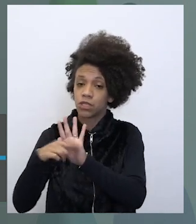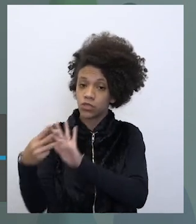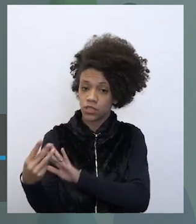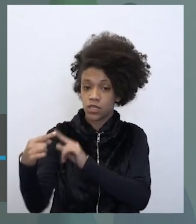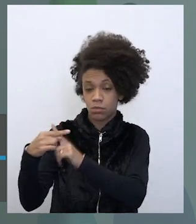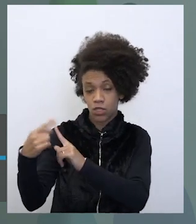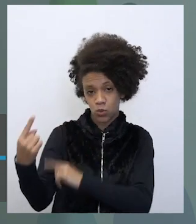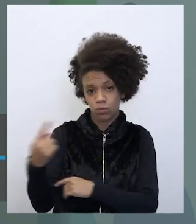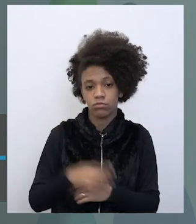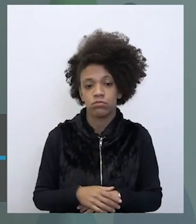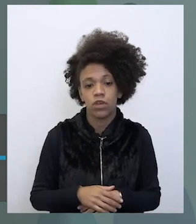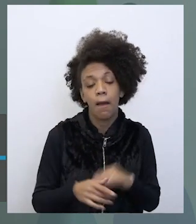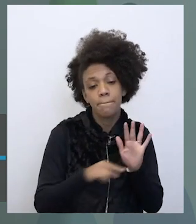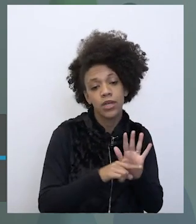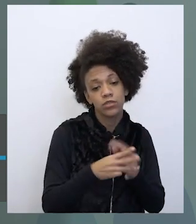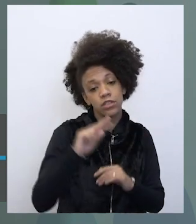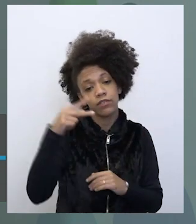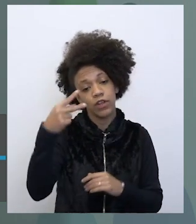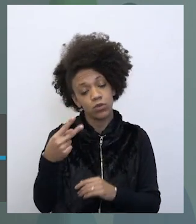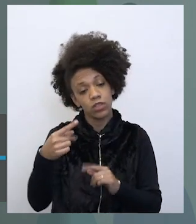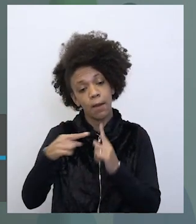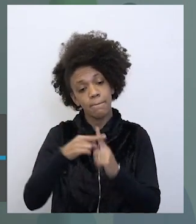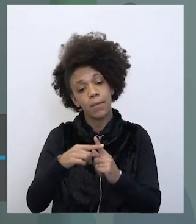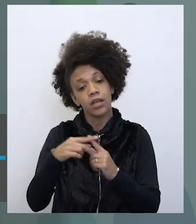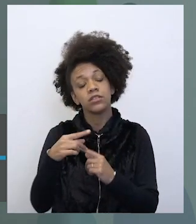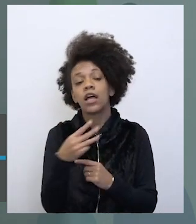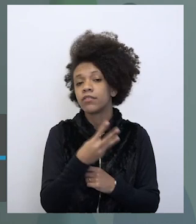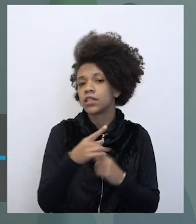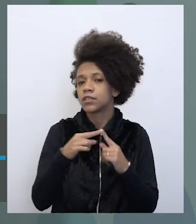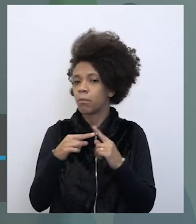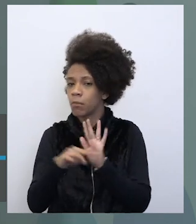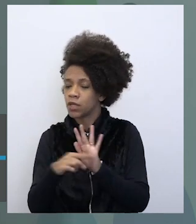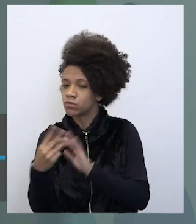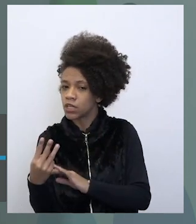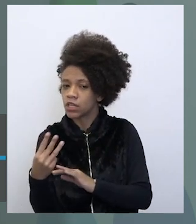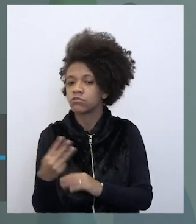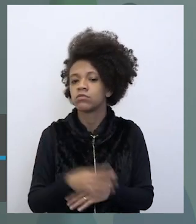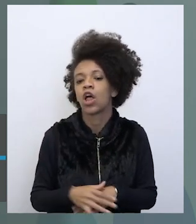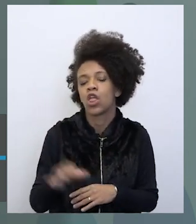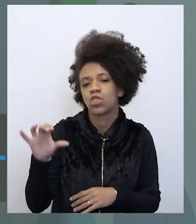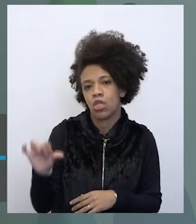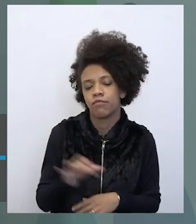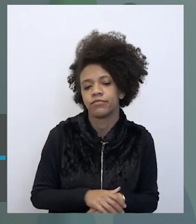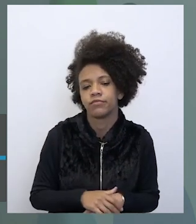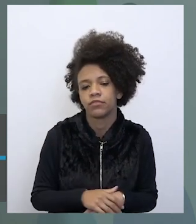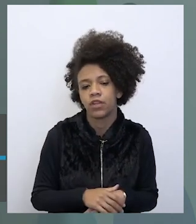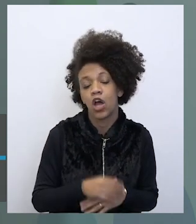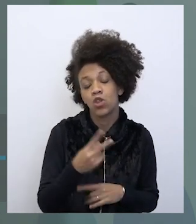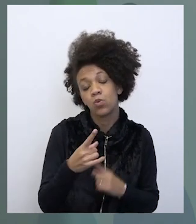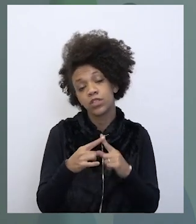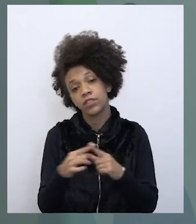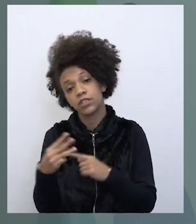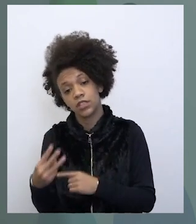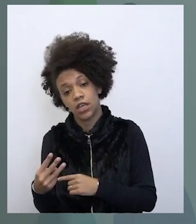mais 1. Menos 3 elevado ao quadrado, menos 3 vezes menos 3, dá mais 3 vezes 3, 9. 2 vezes menos 3,